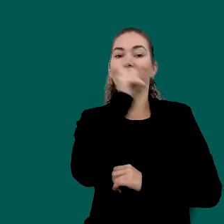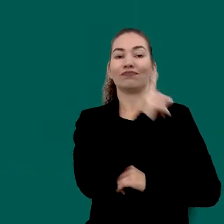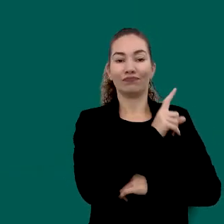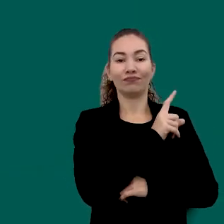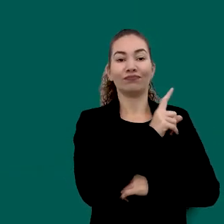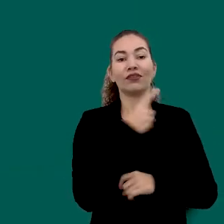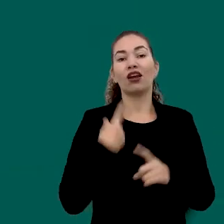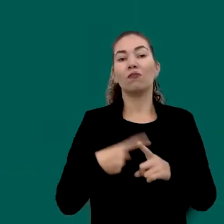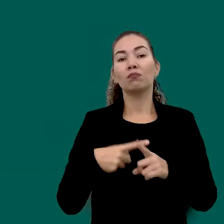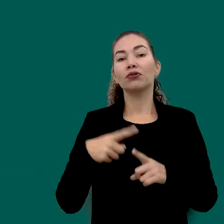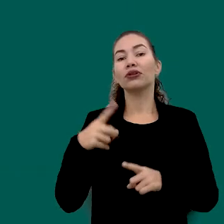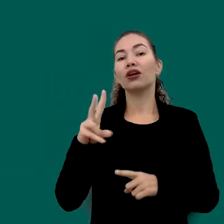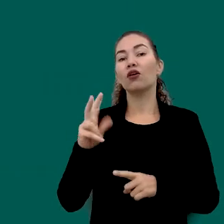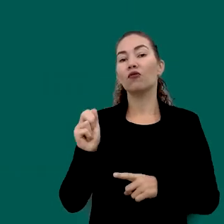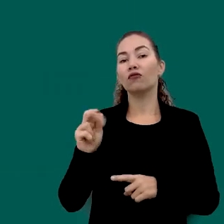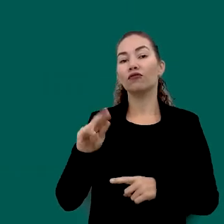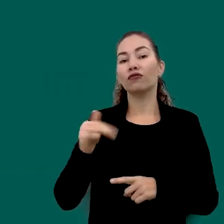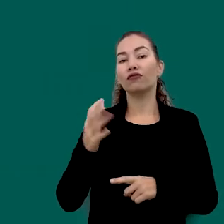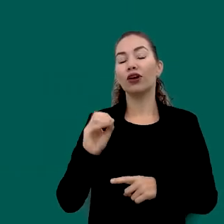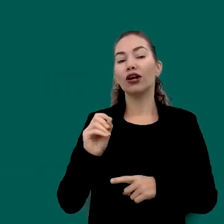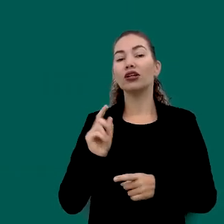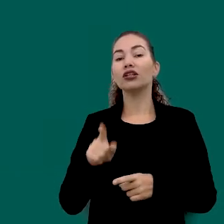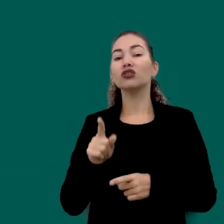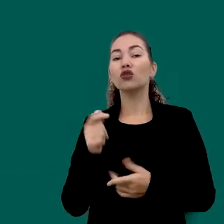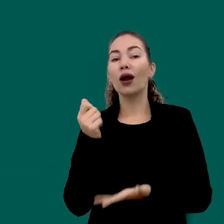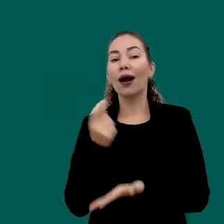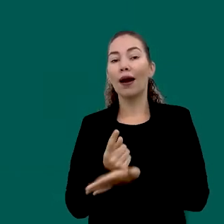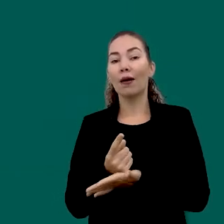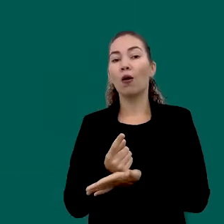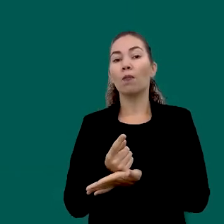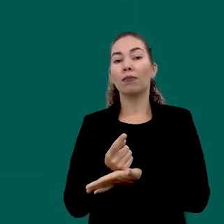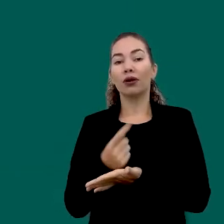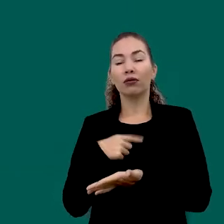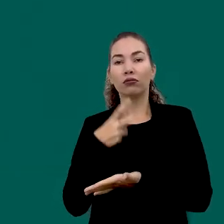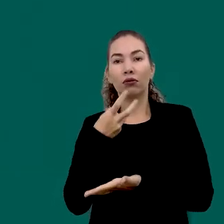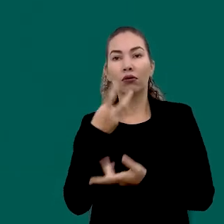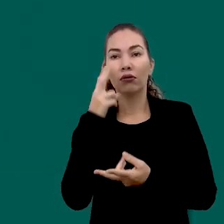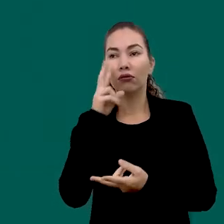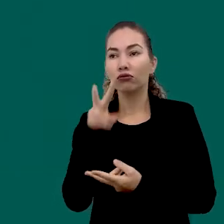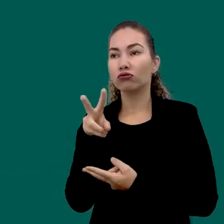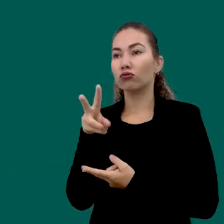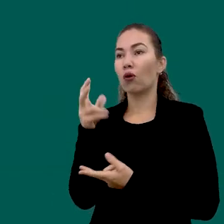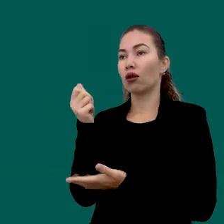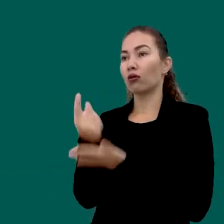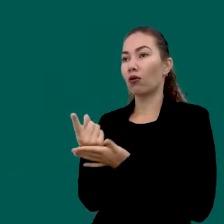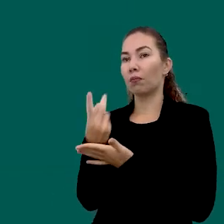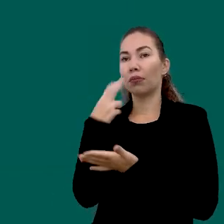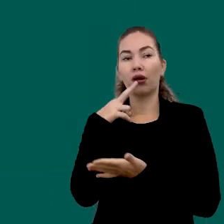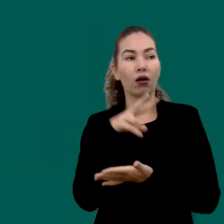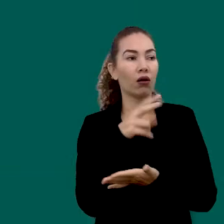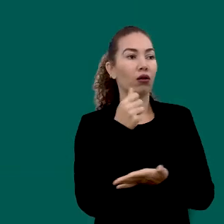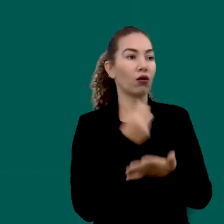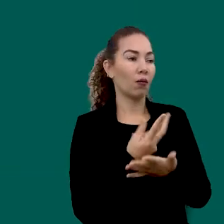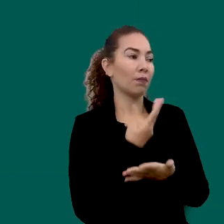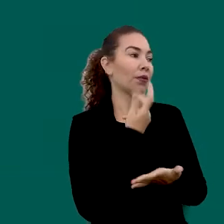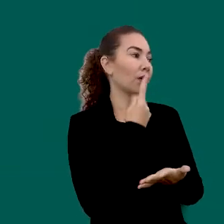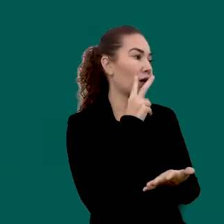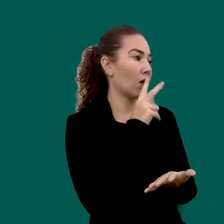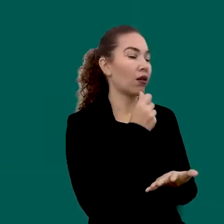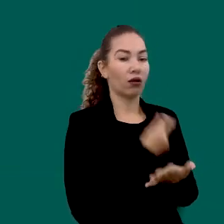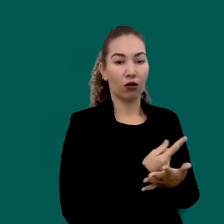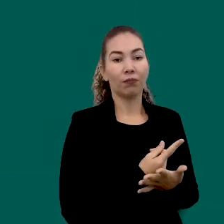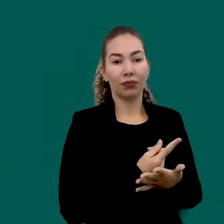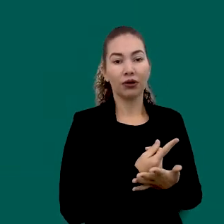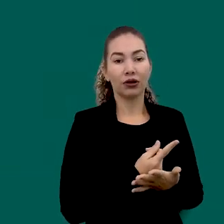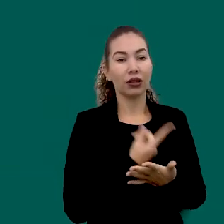o varejo, ele se sustenta e ele se mantém com a compra por impulso e com produtos de curva C. O que mantém o supermercado